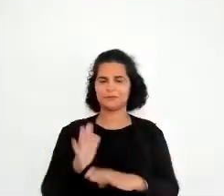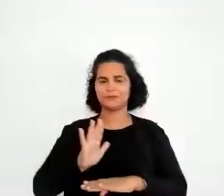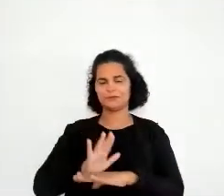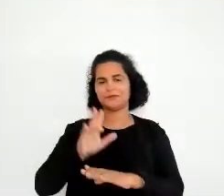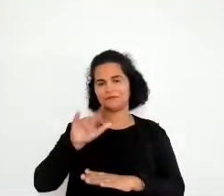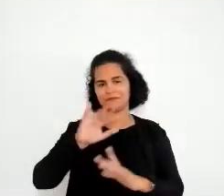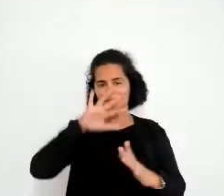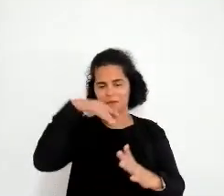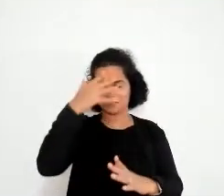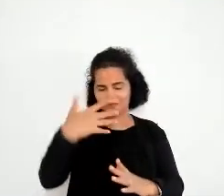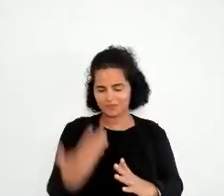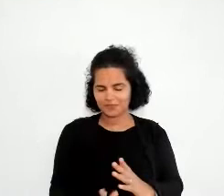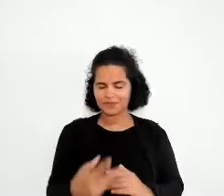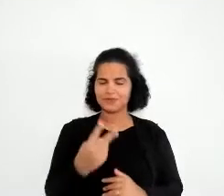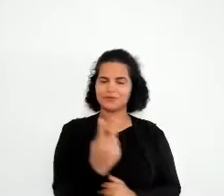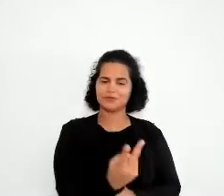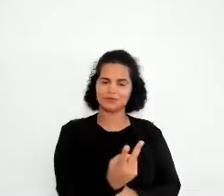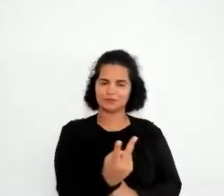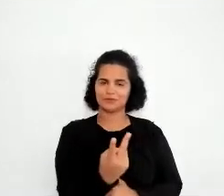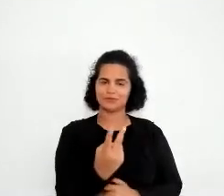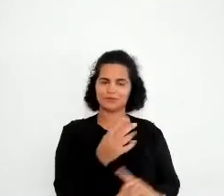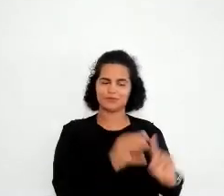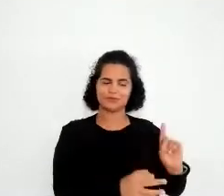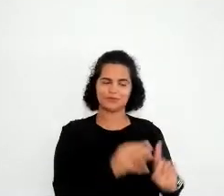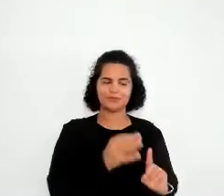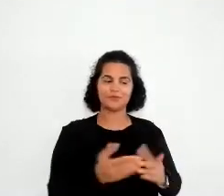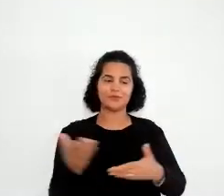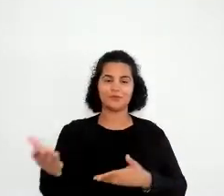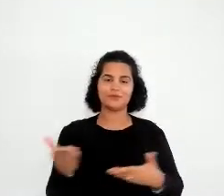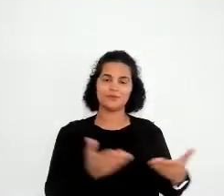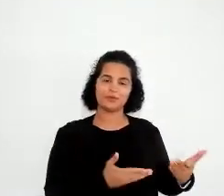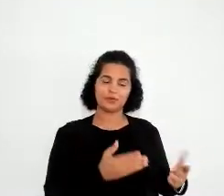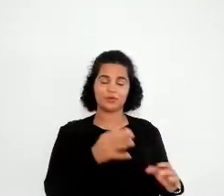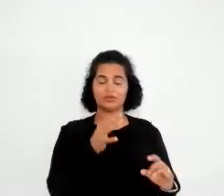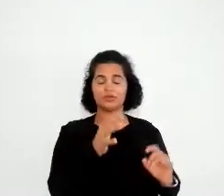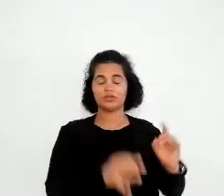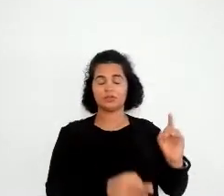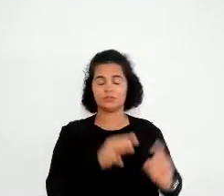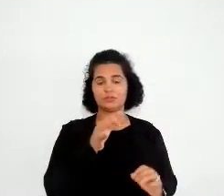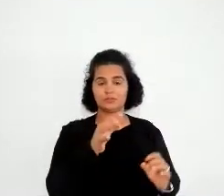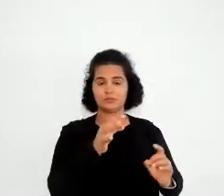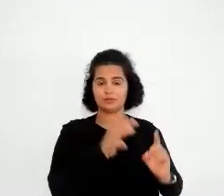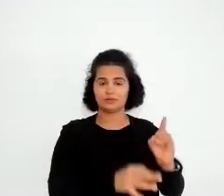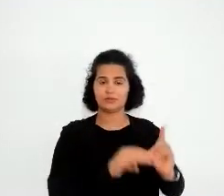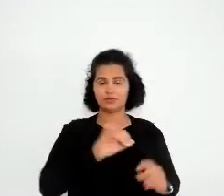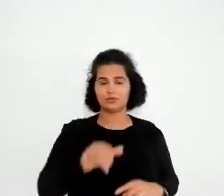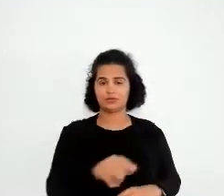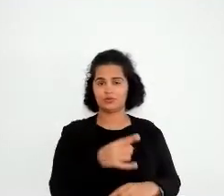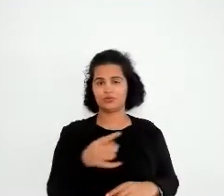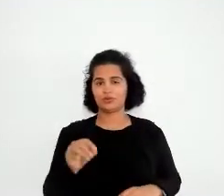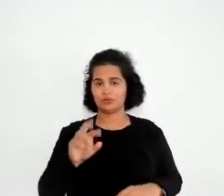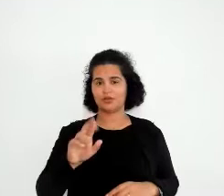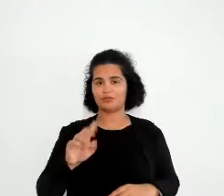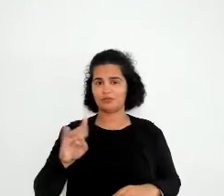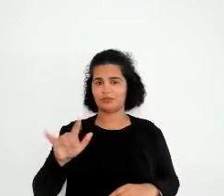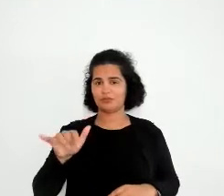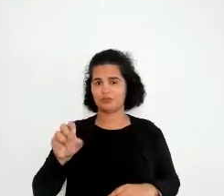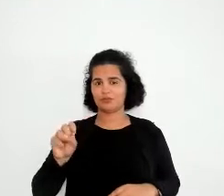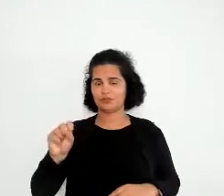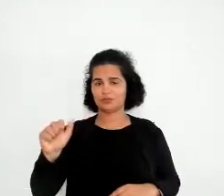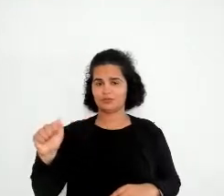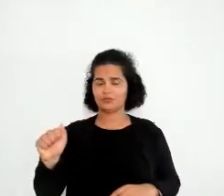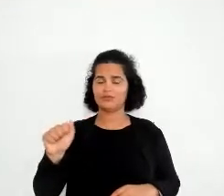por dois desembargadores. Convidamos os desembargadores João Rebouças e Gilson Barbosa para fazer a